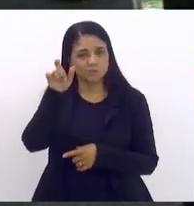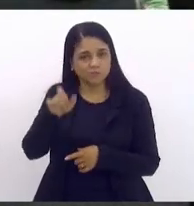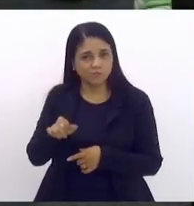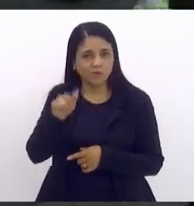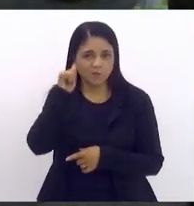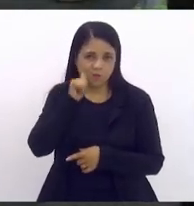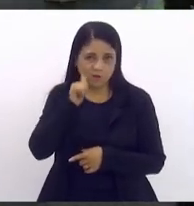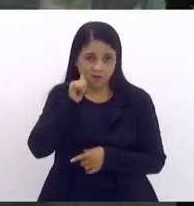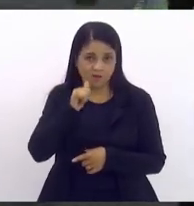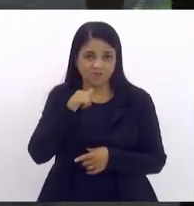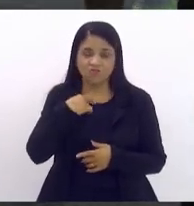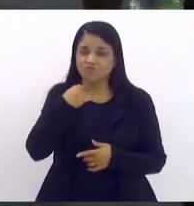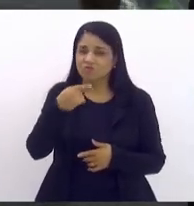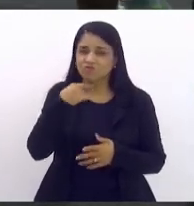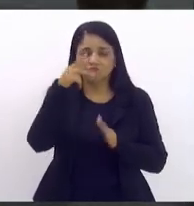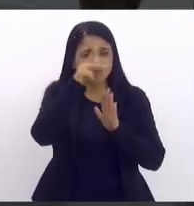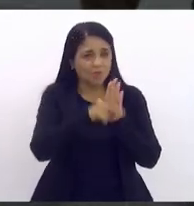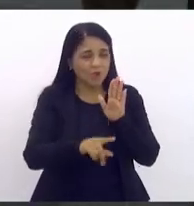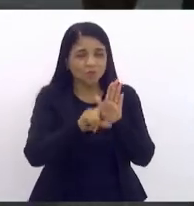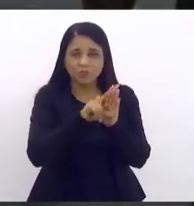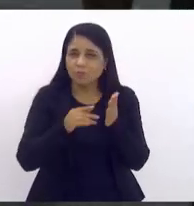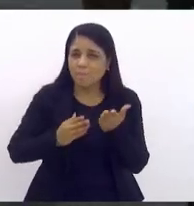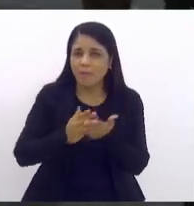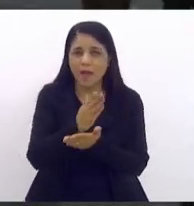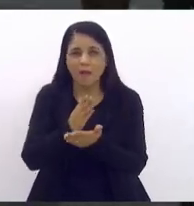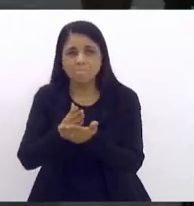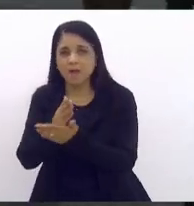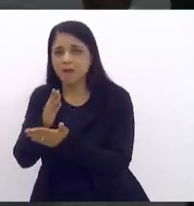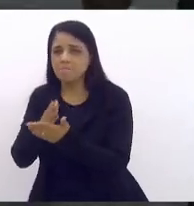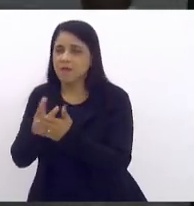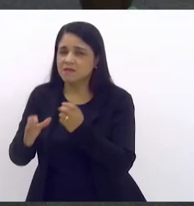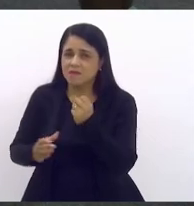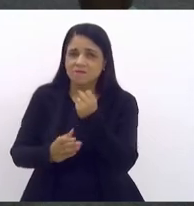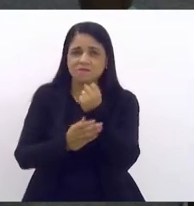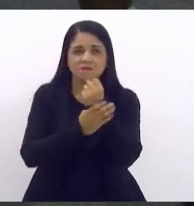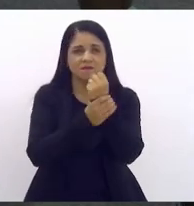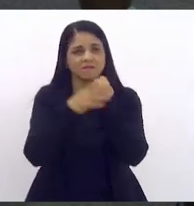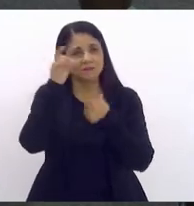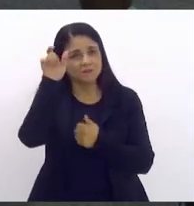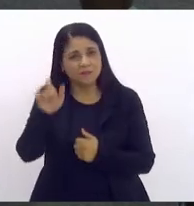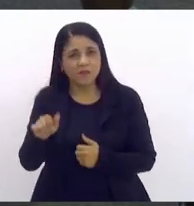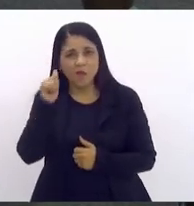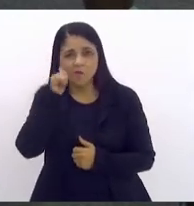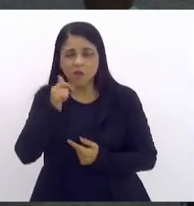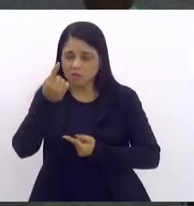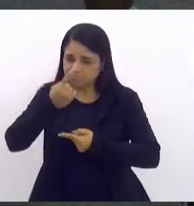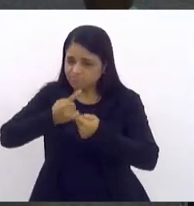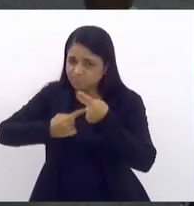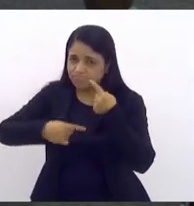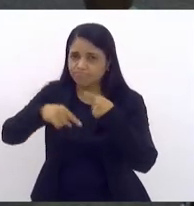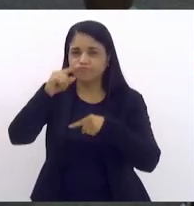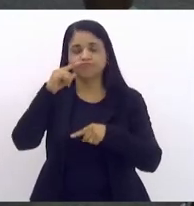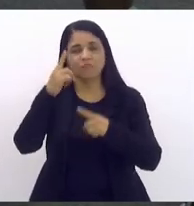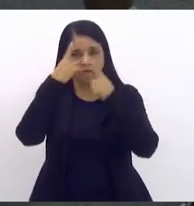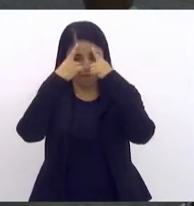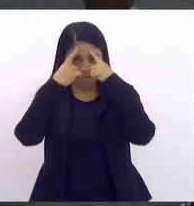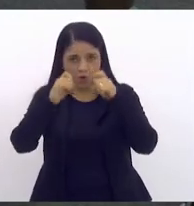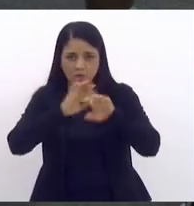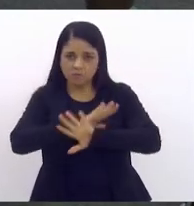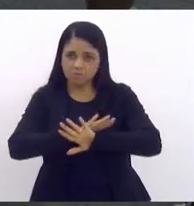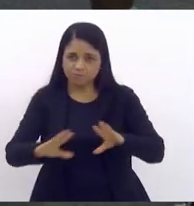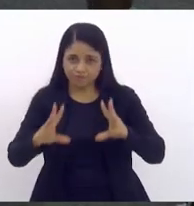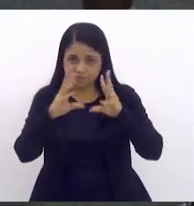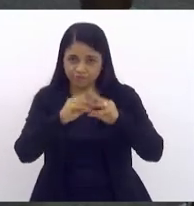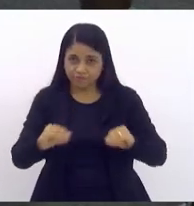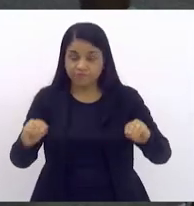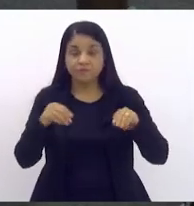aqui aprovar vários projetos que garantam aí a possibilidade dessas mulheres superarem um ciclo de violência doméstica